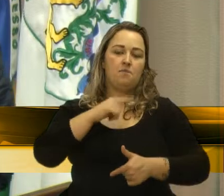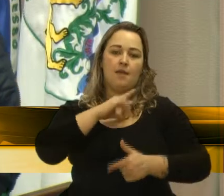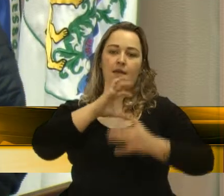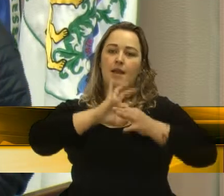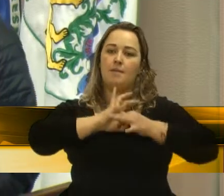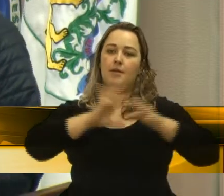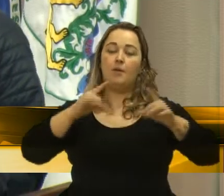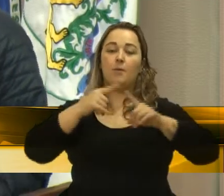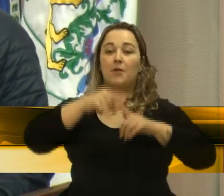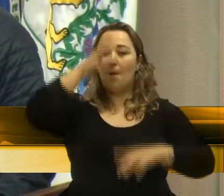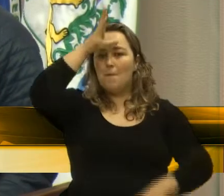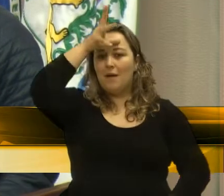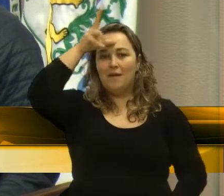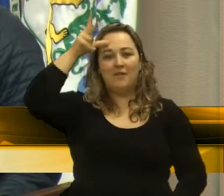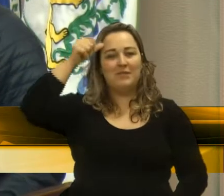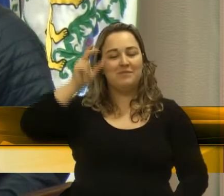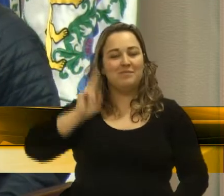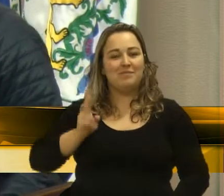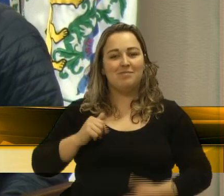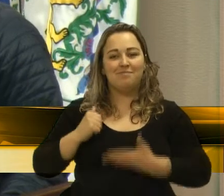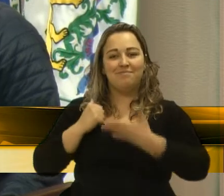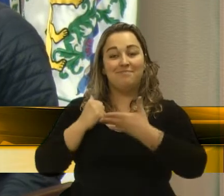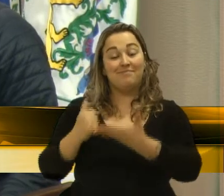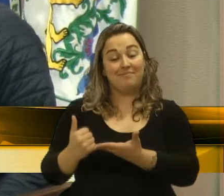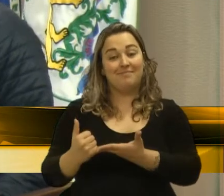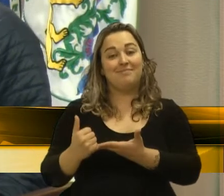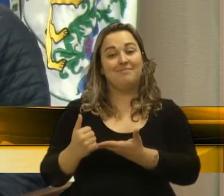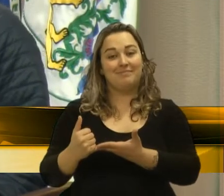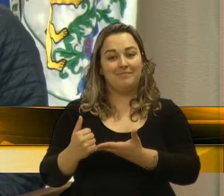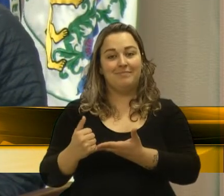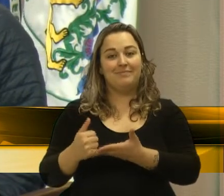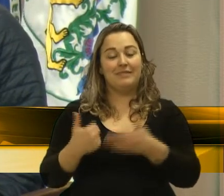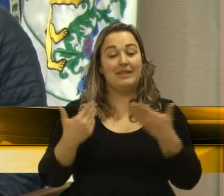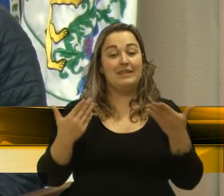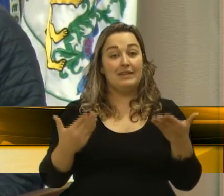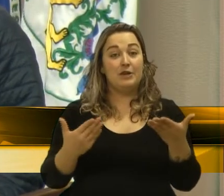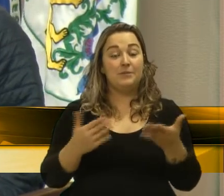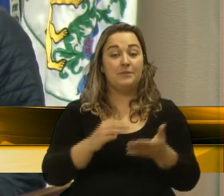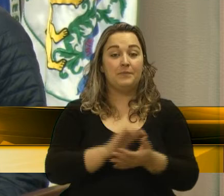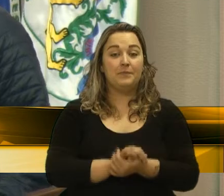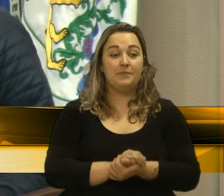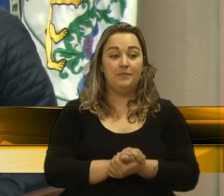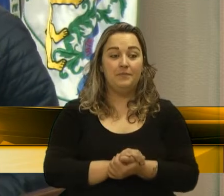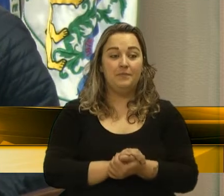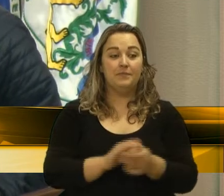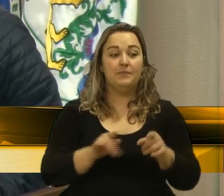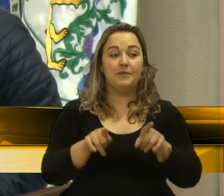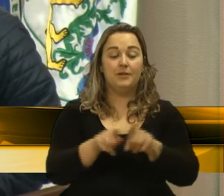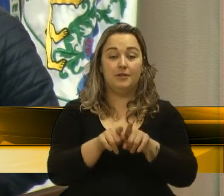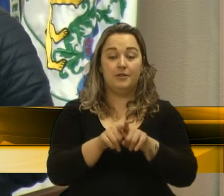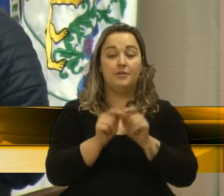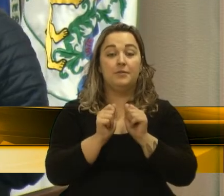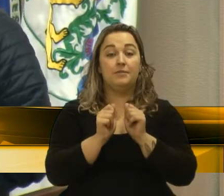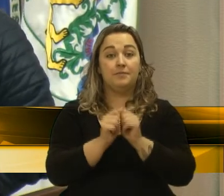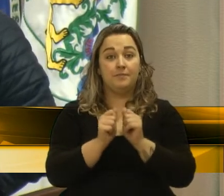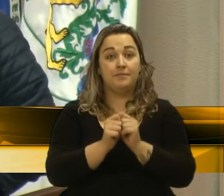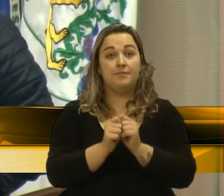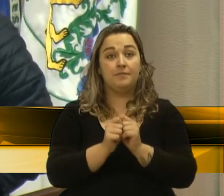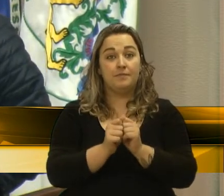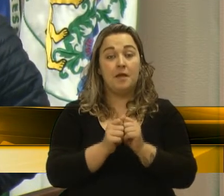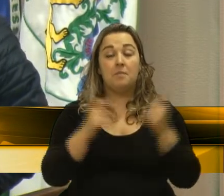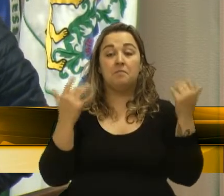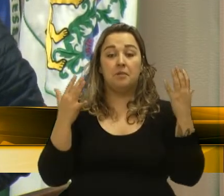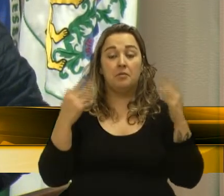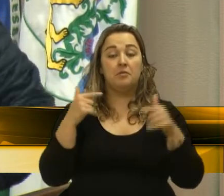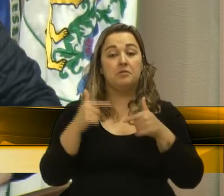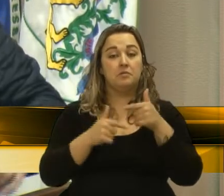porque o prefeito é parceiro. Então, eu acho que a a Socorro tem muito a ver o nome dela. Veio a Caxias